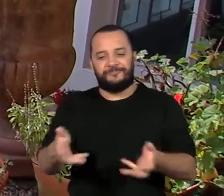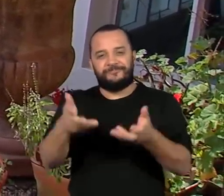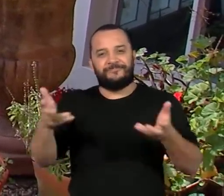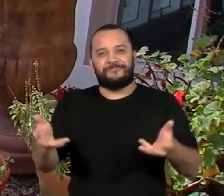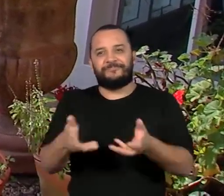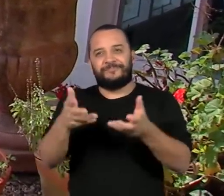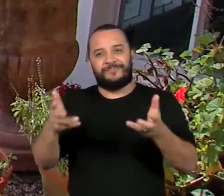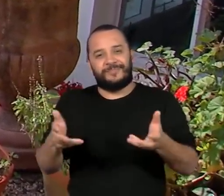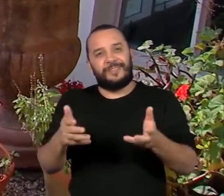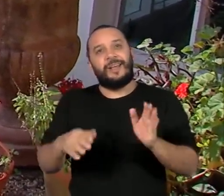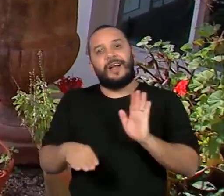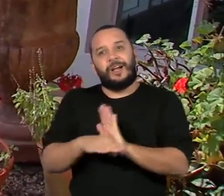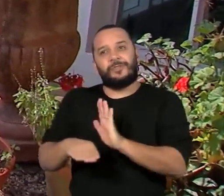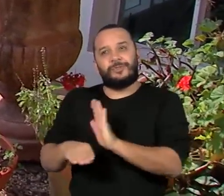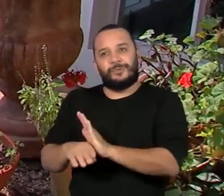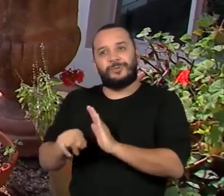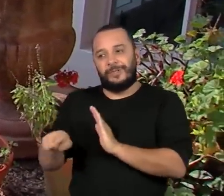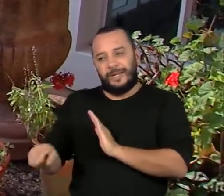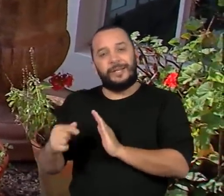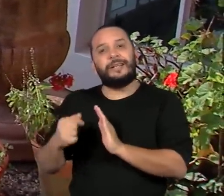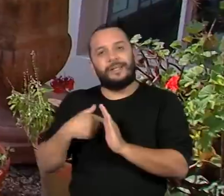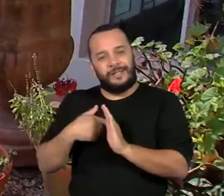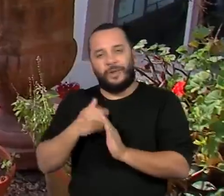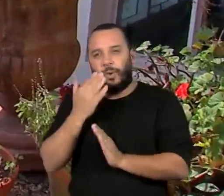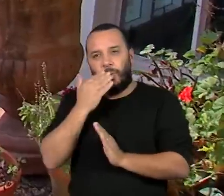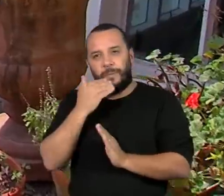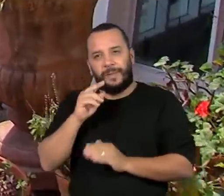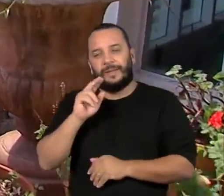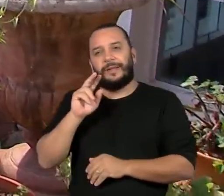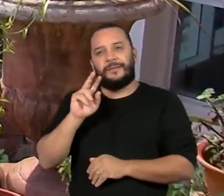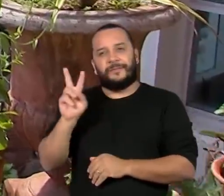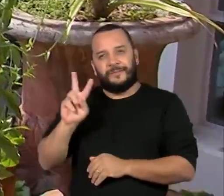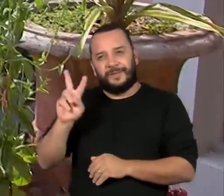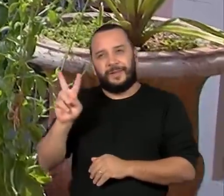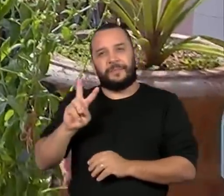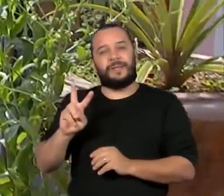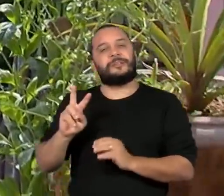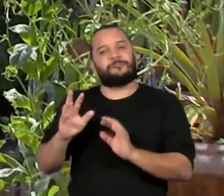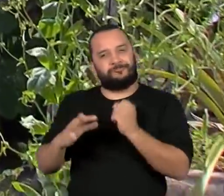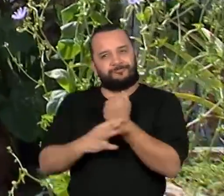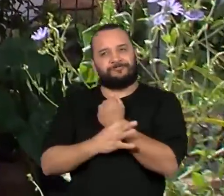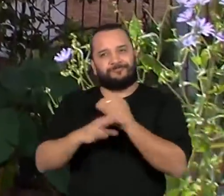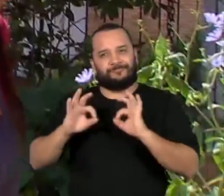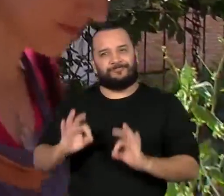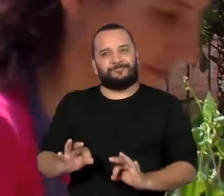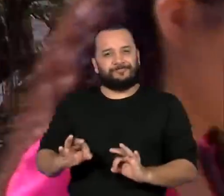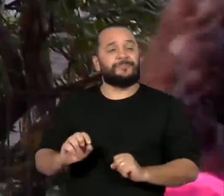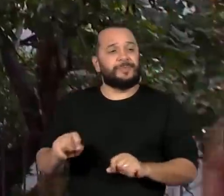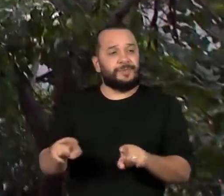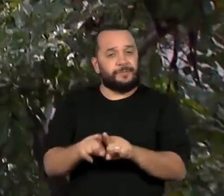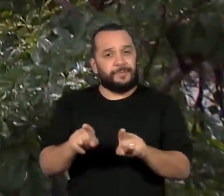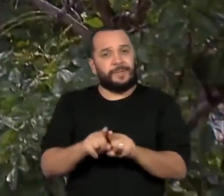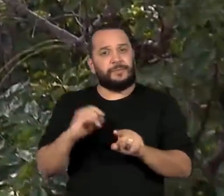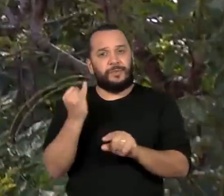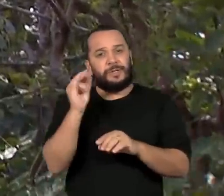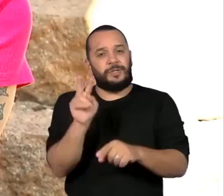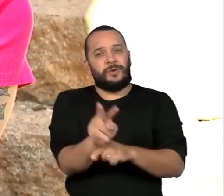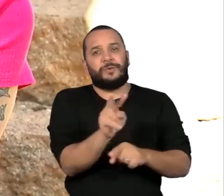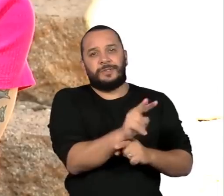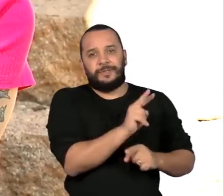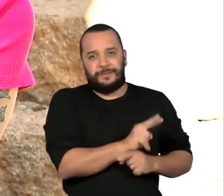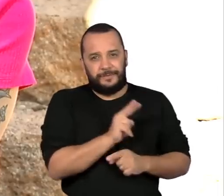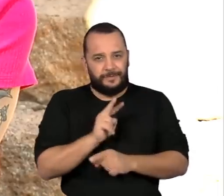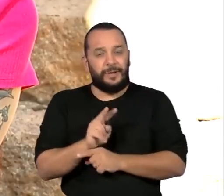da segurança alimentar e chama atenção para a necessidade de conservar nossos biomas.